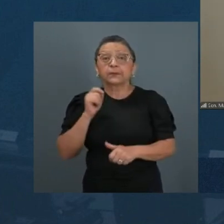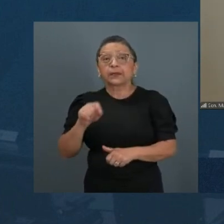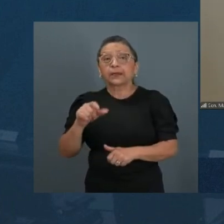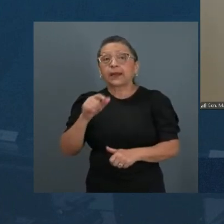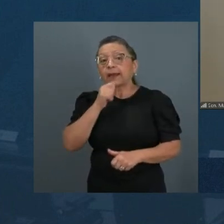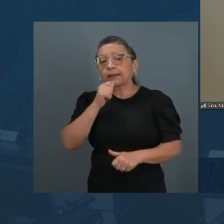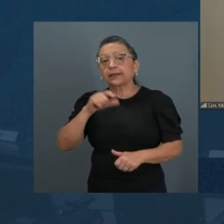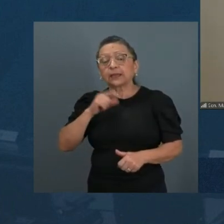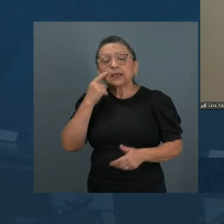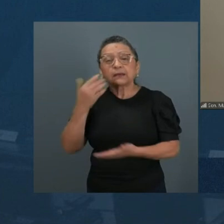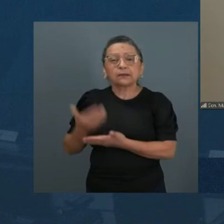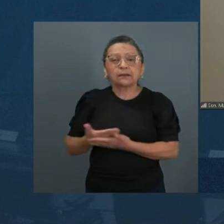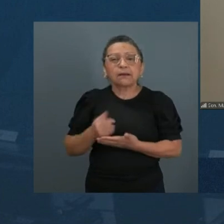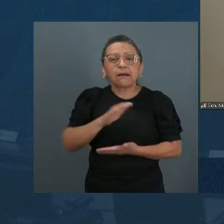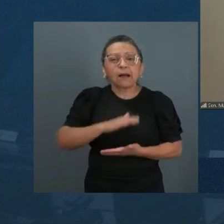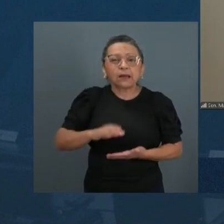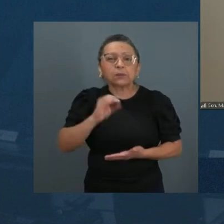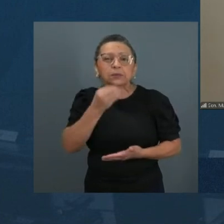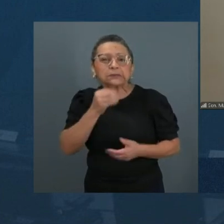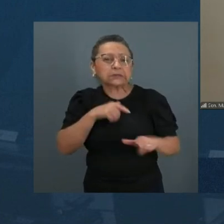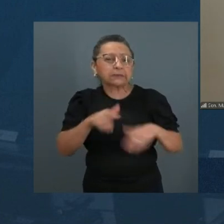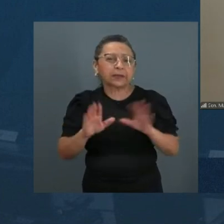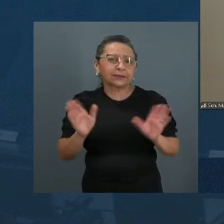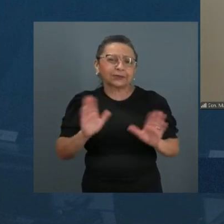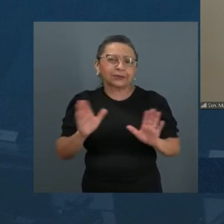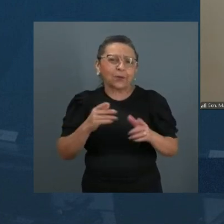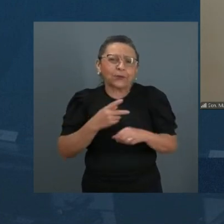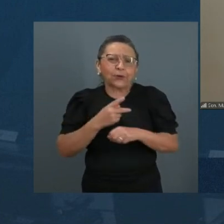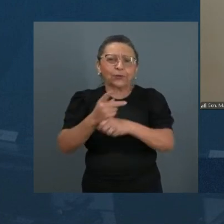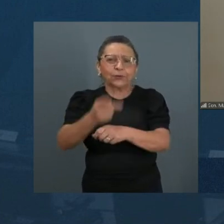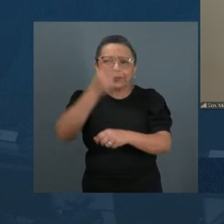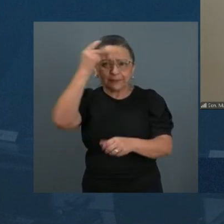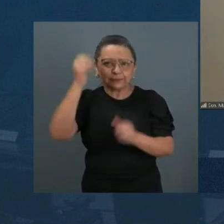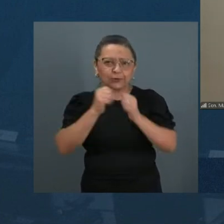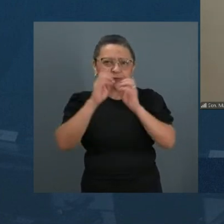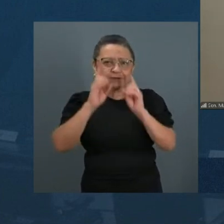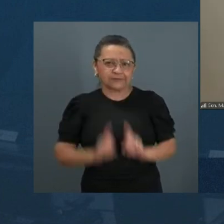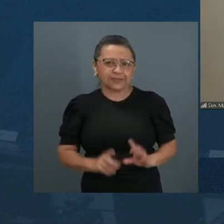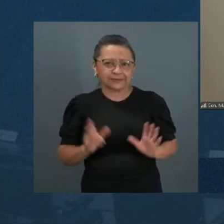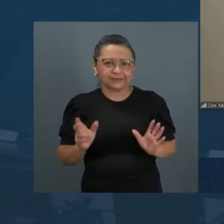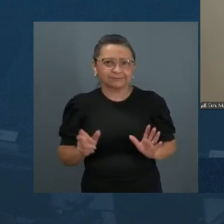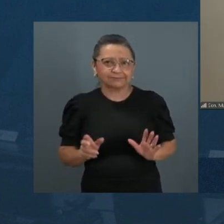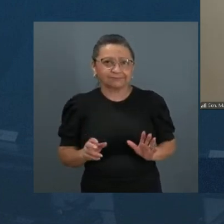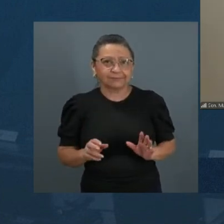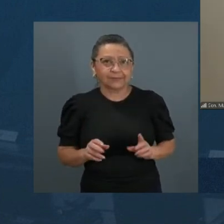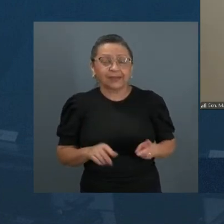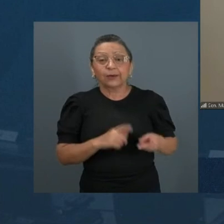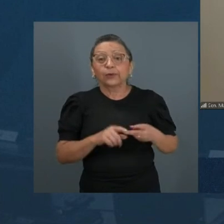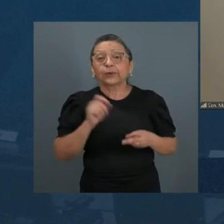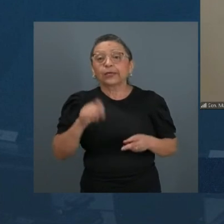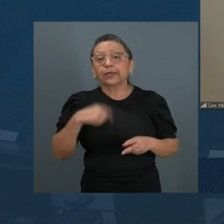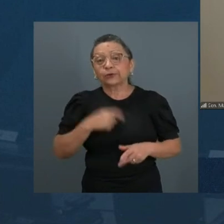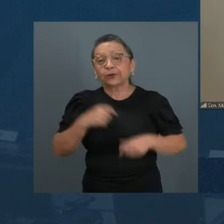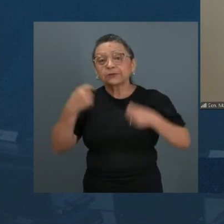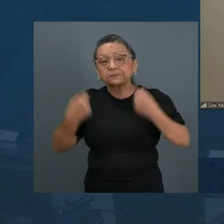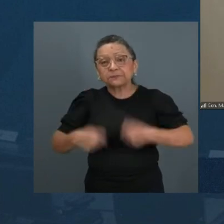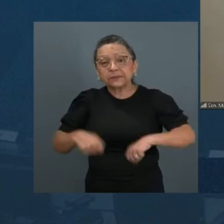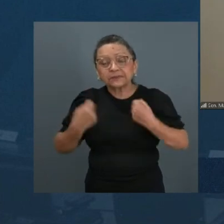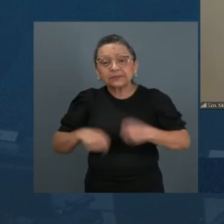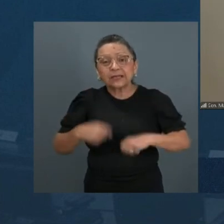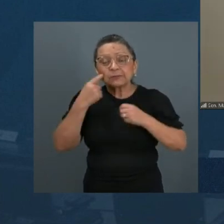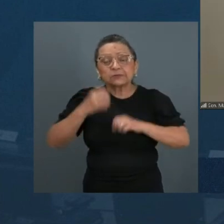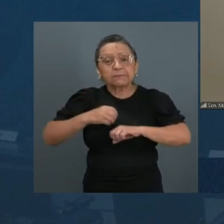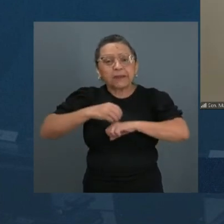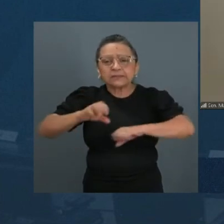um mercado de trabalho que não contrata pessoas com deficiência intelectual. Depois porque a gente precisa deixar